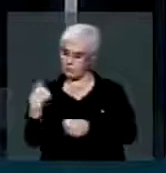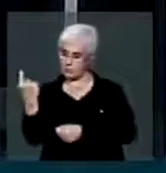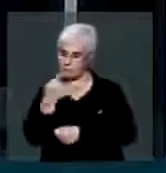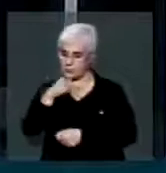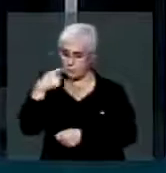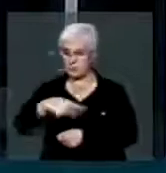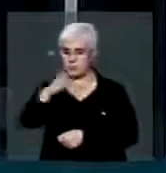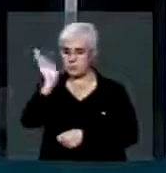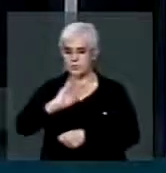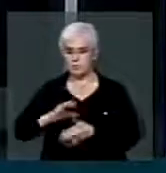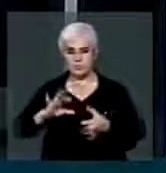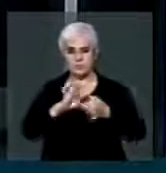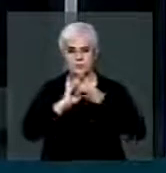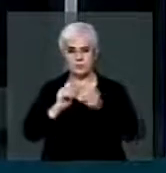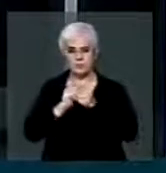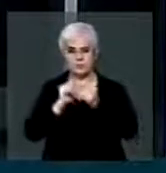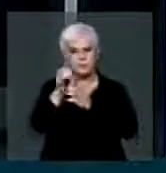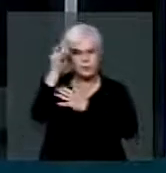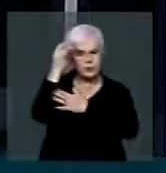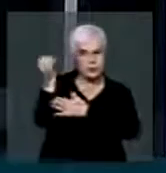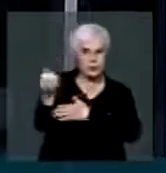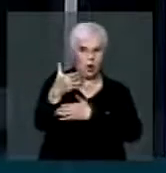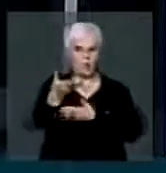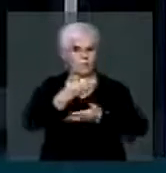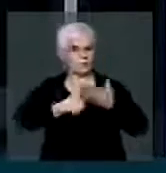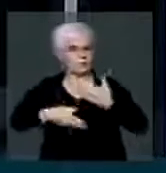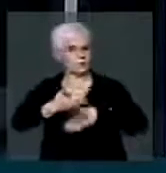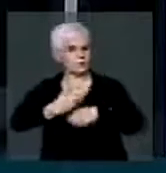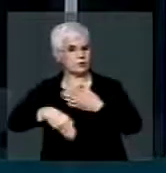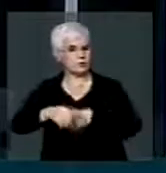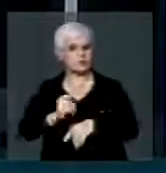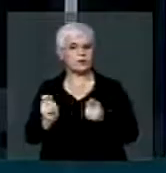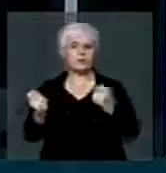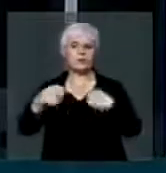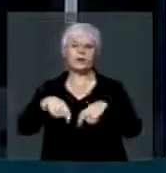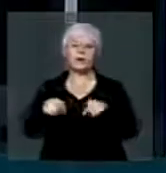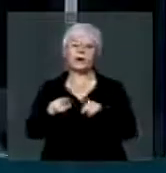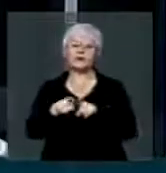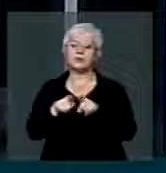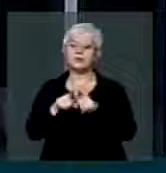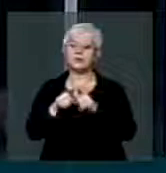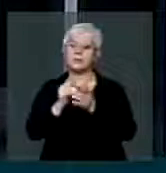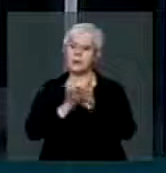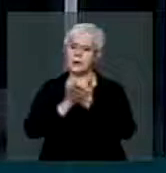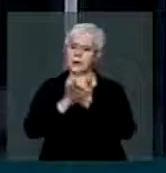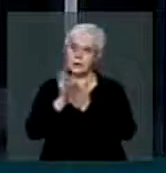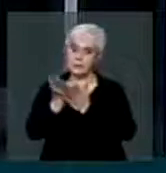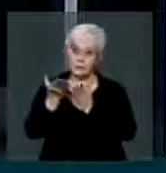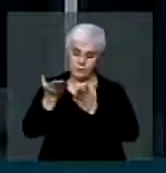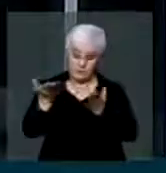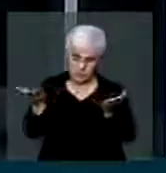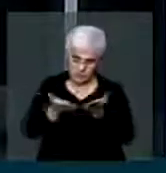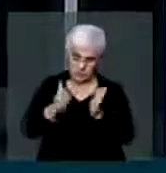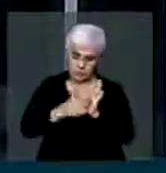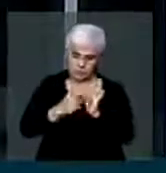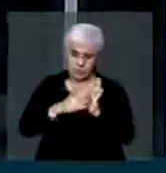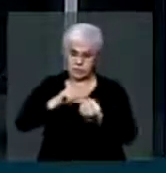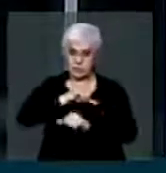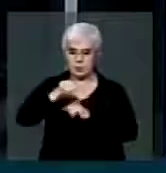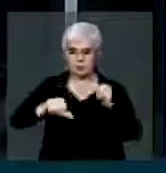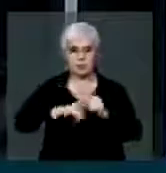parcerias inovadoras e que podem, sim, a partir desta mudança, ter uma